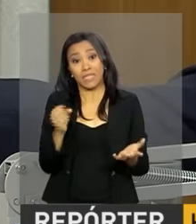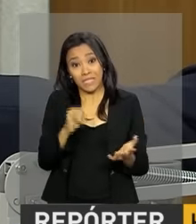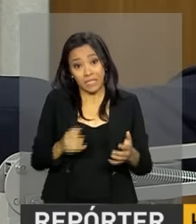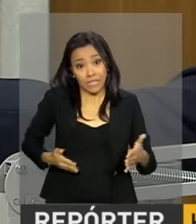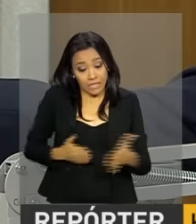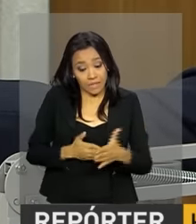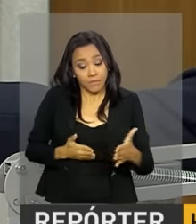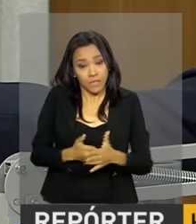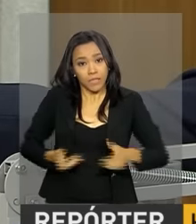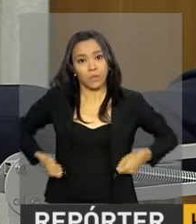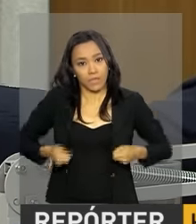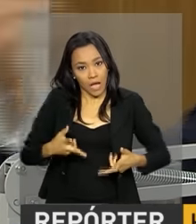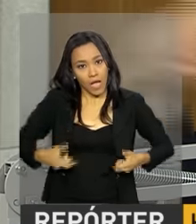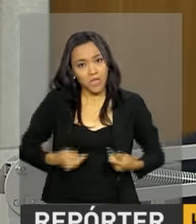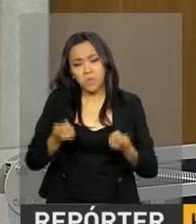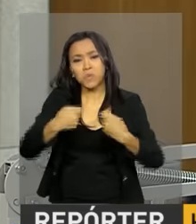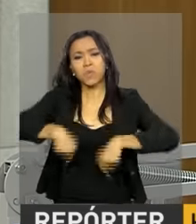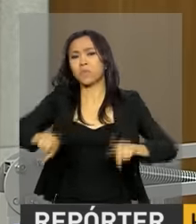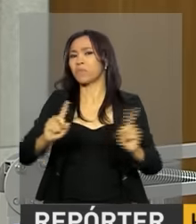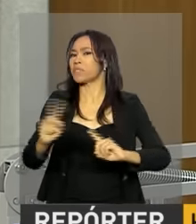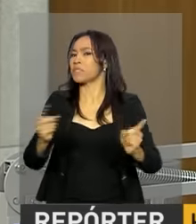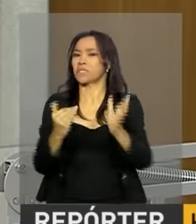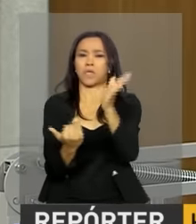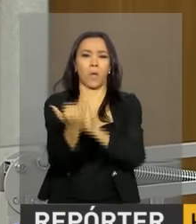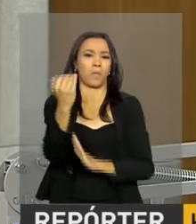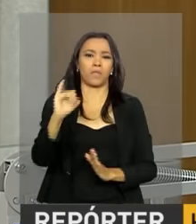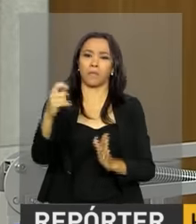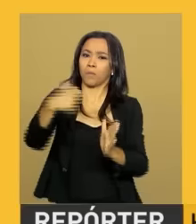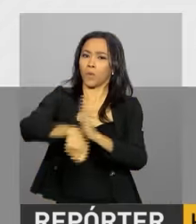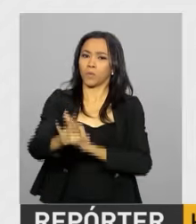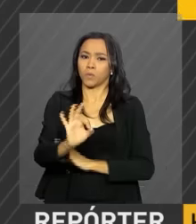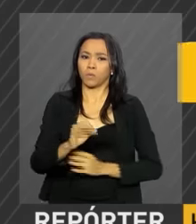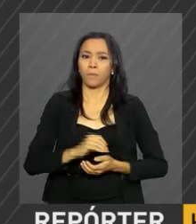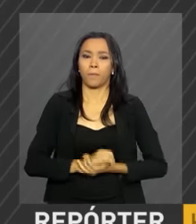eh elimina a necessidade de aumentar